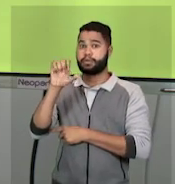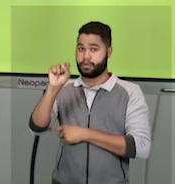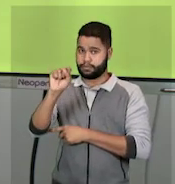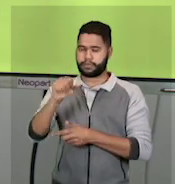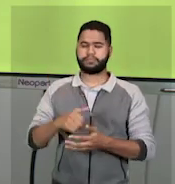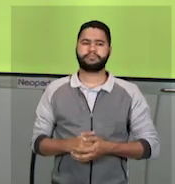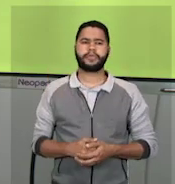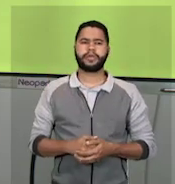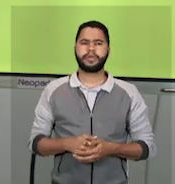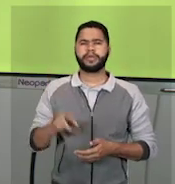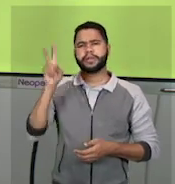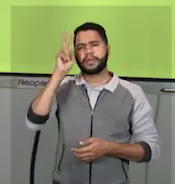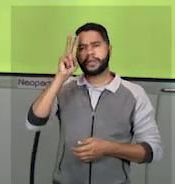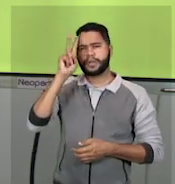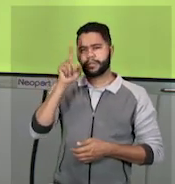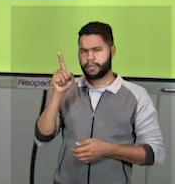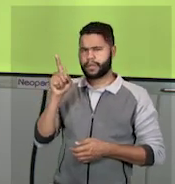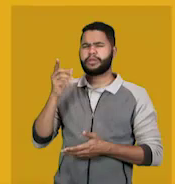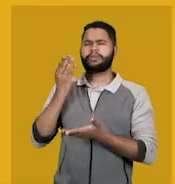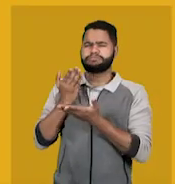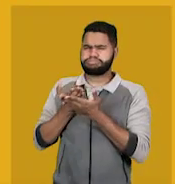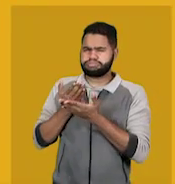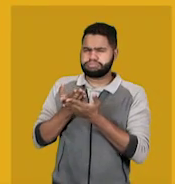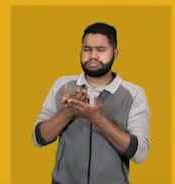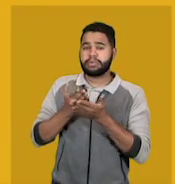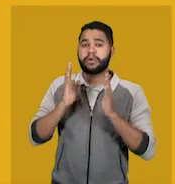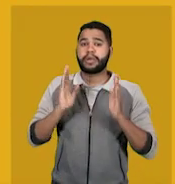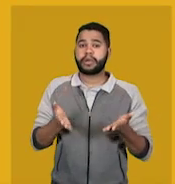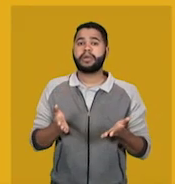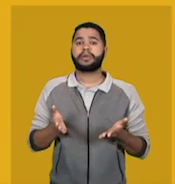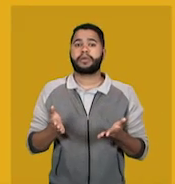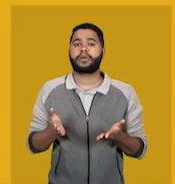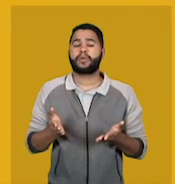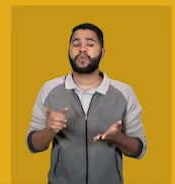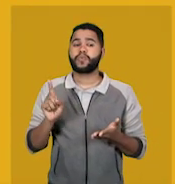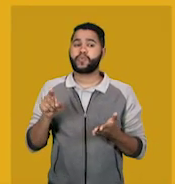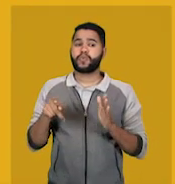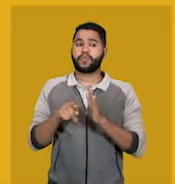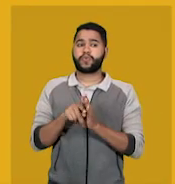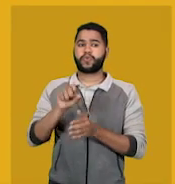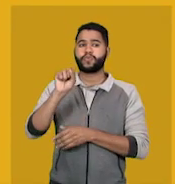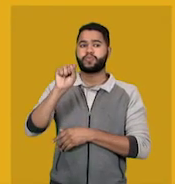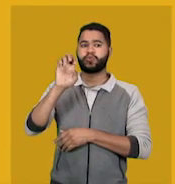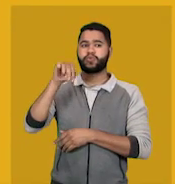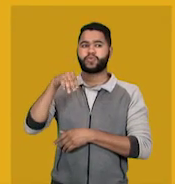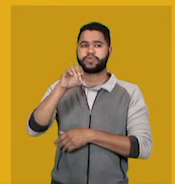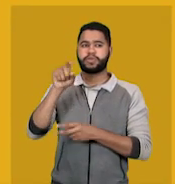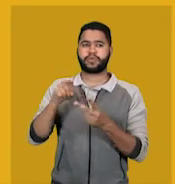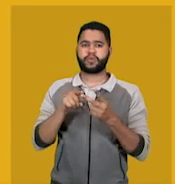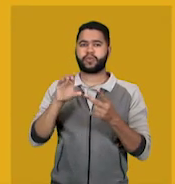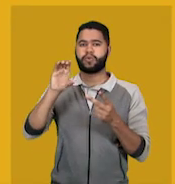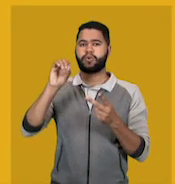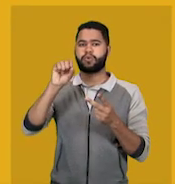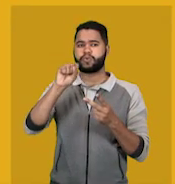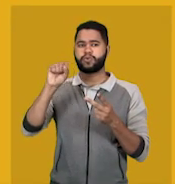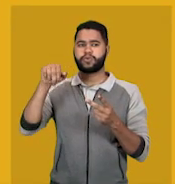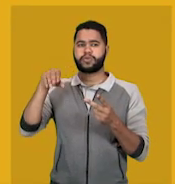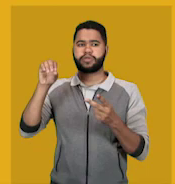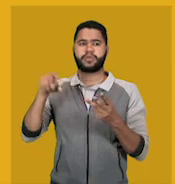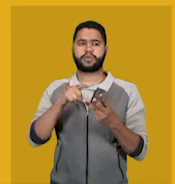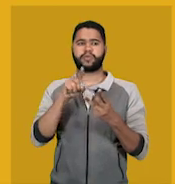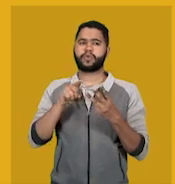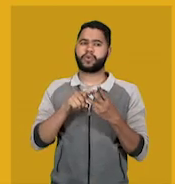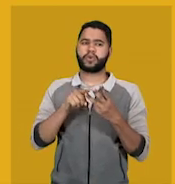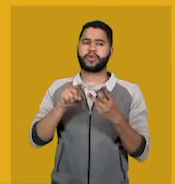Então só para a gente relembrar, porque isso aqui nós já estudamos bastante, só para a gente relembrar aqui o seno, o cosseno é a tangente, o seno é a